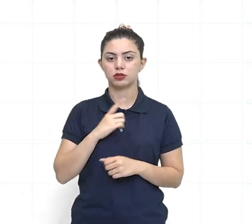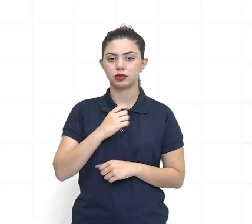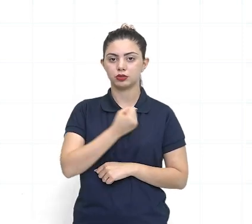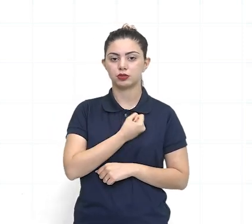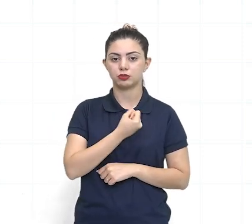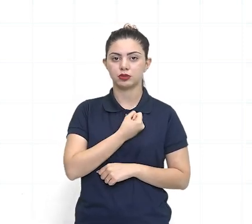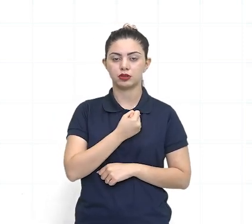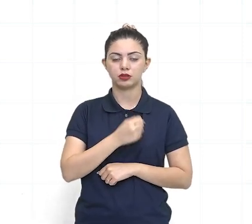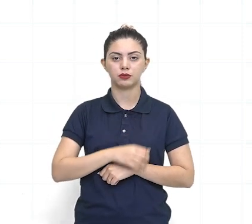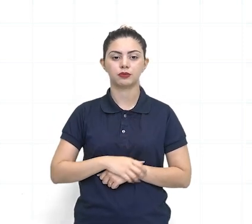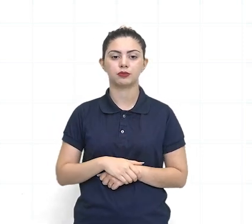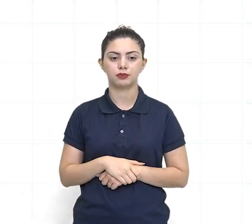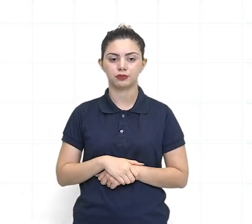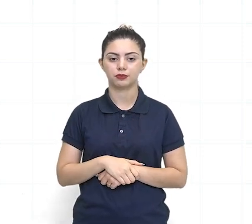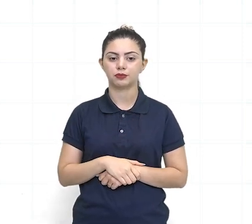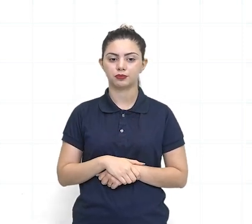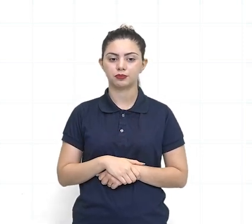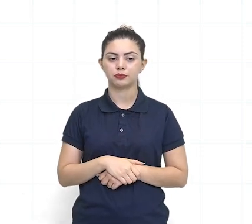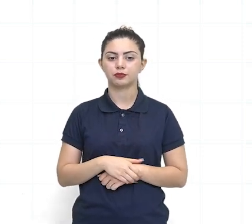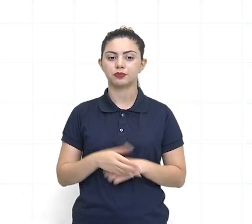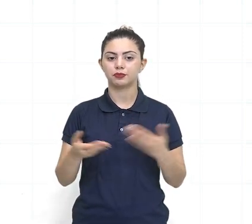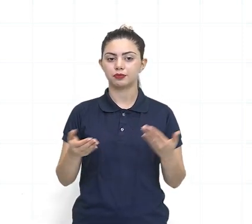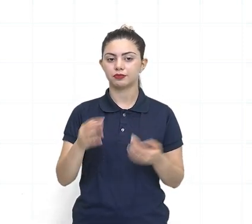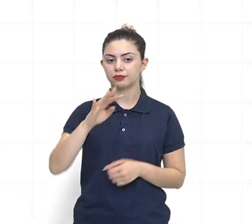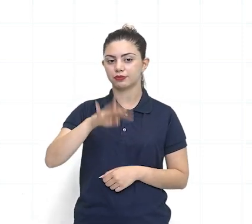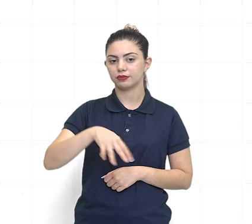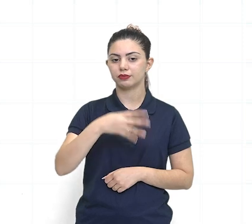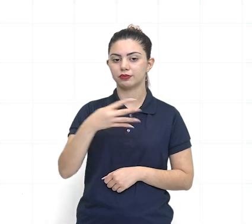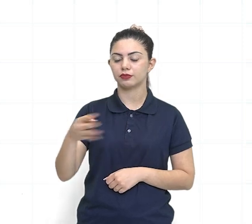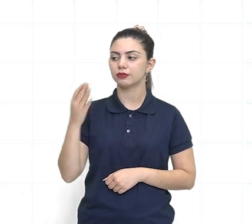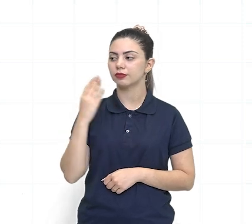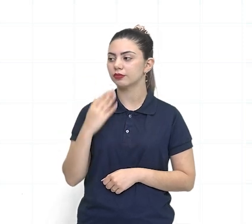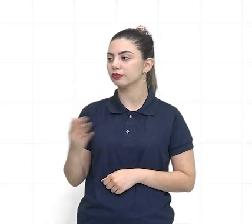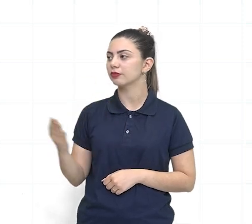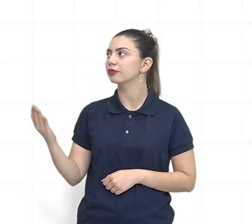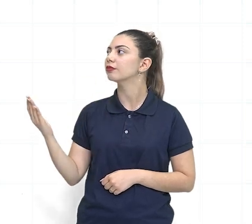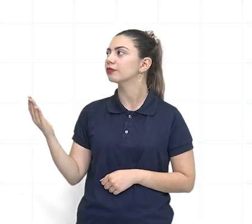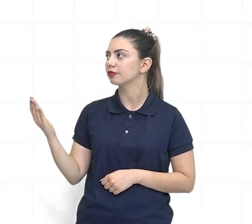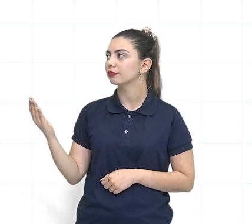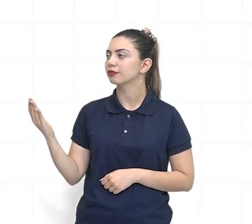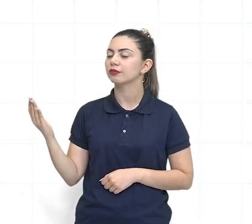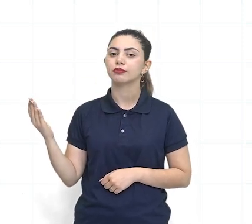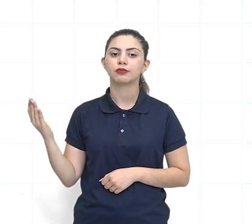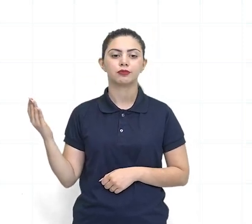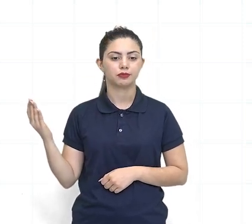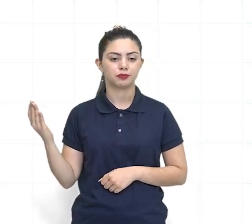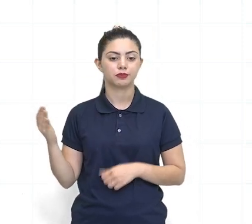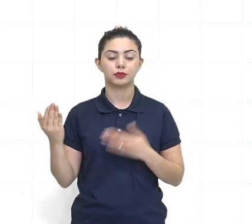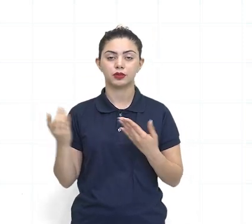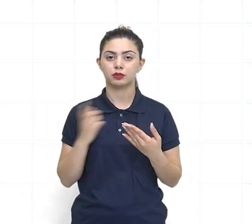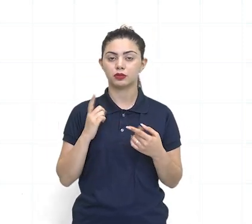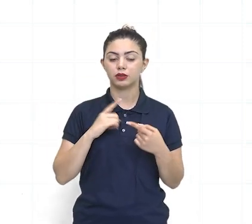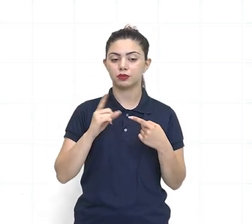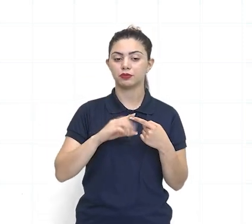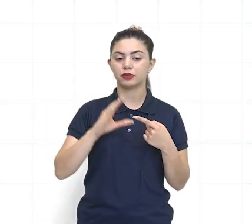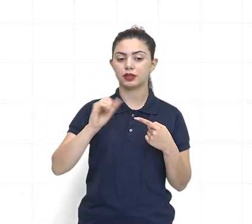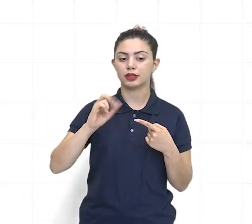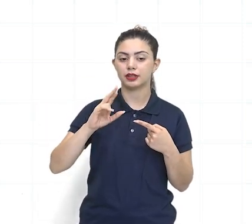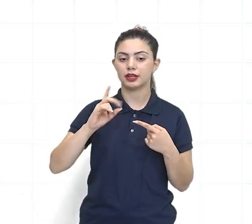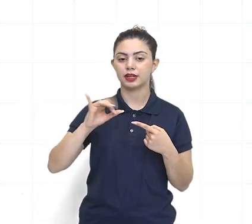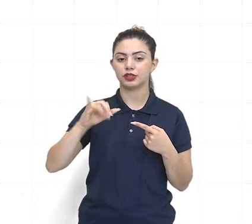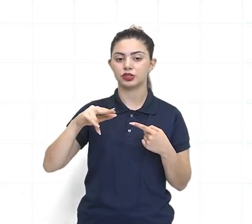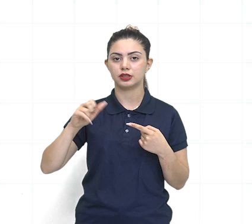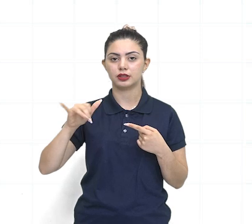lá. Então, nós temos esse quadro. E aí você tem os cardinais, eles variam